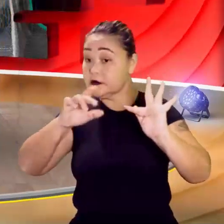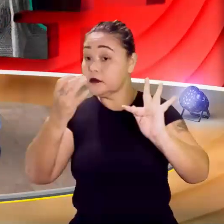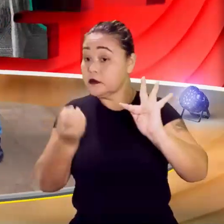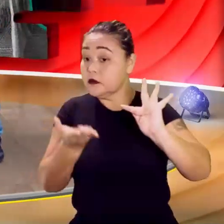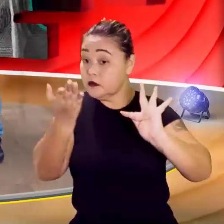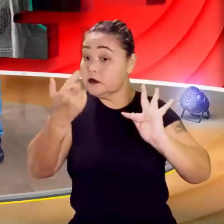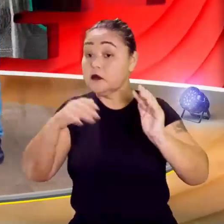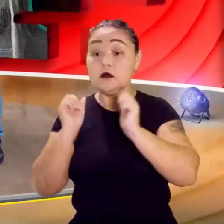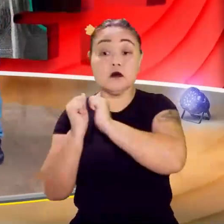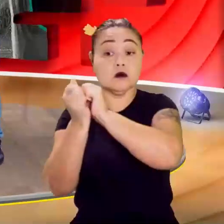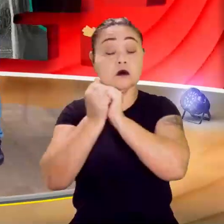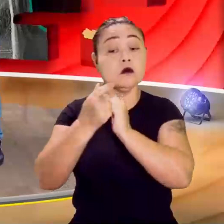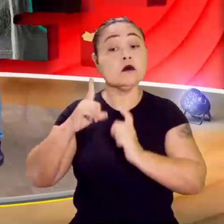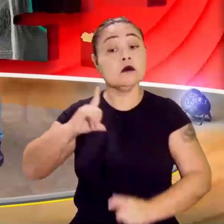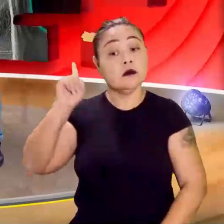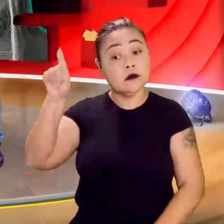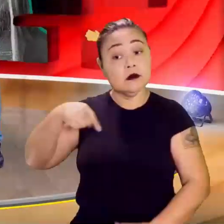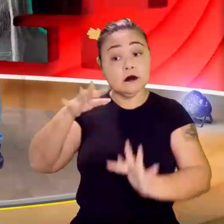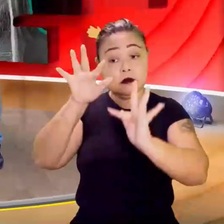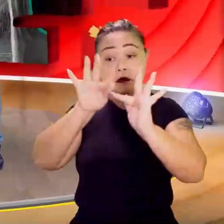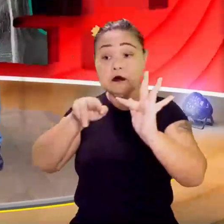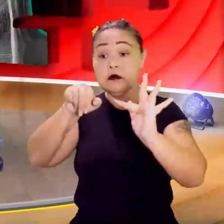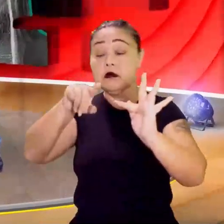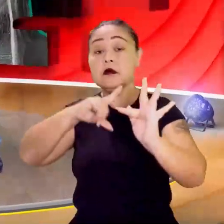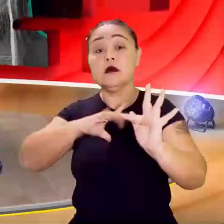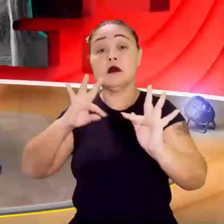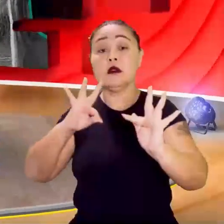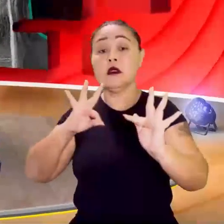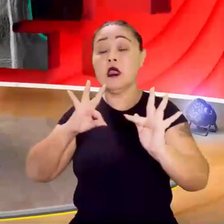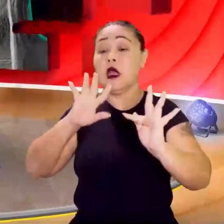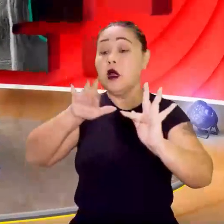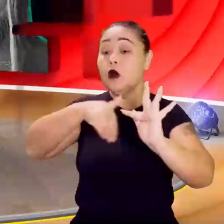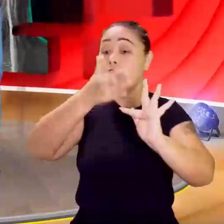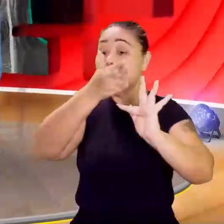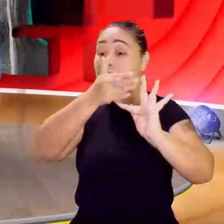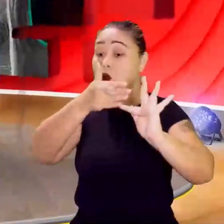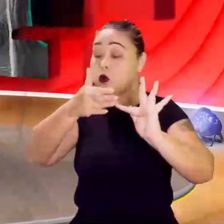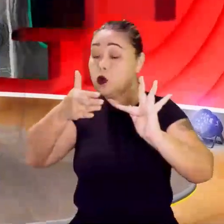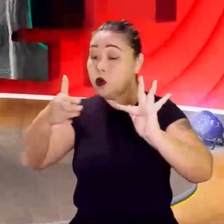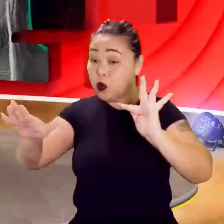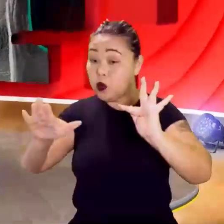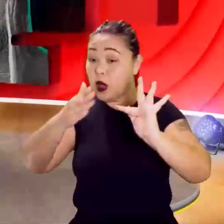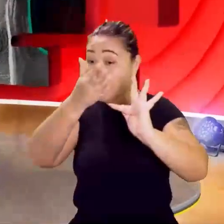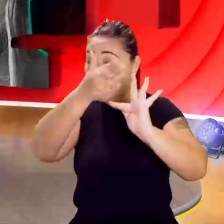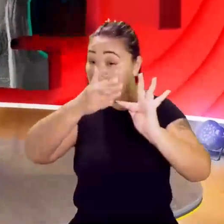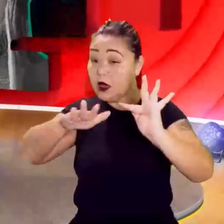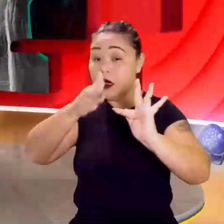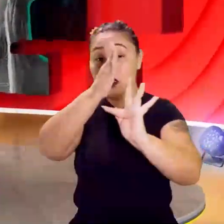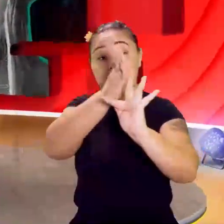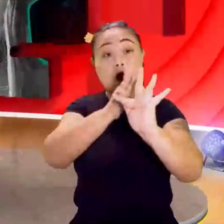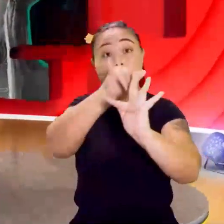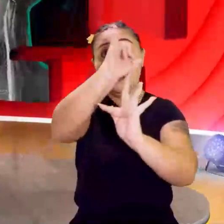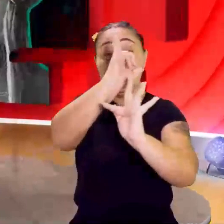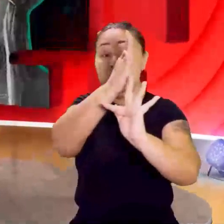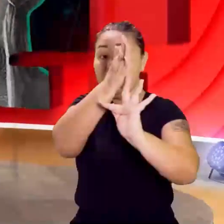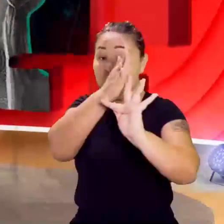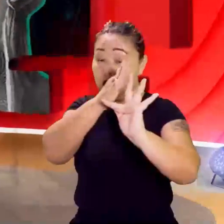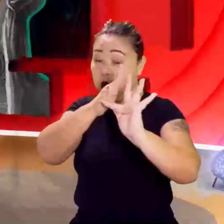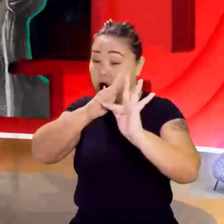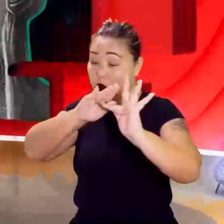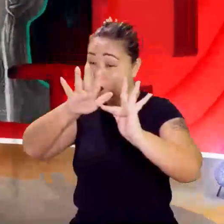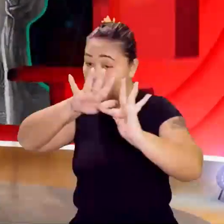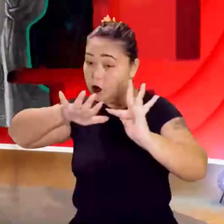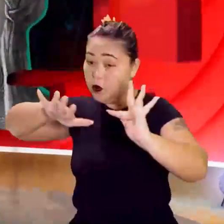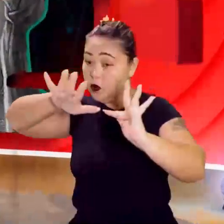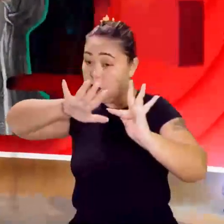vocês aqui, ó. Essa função, ela é totalmente à direita do eixo y. Vocês perceberam? Né? Se ela não cruza o eixo y,